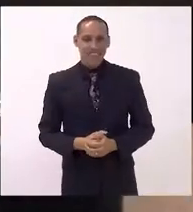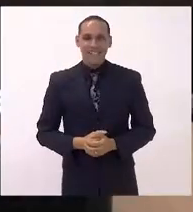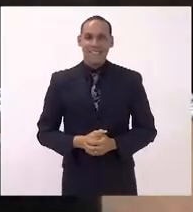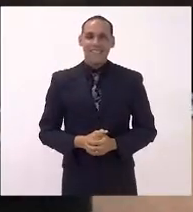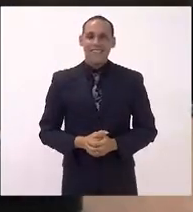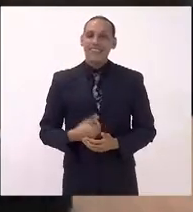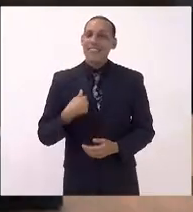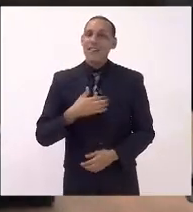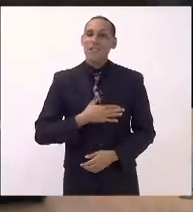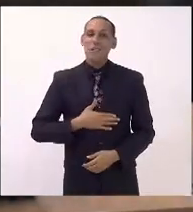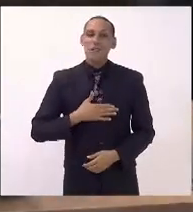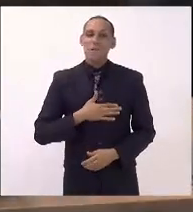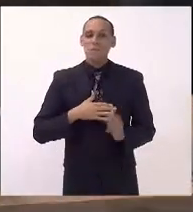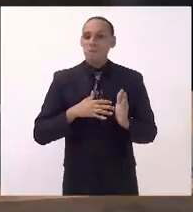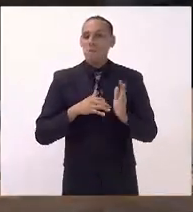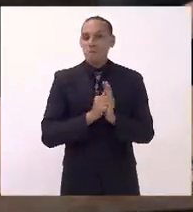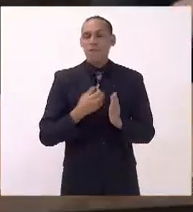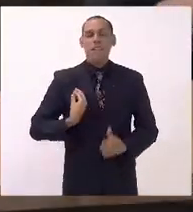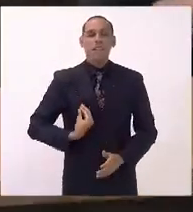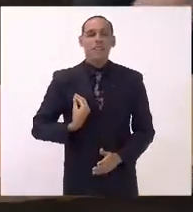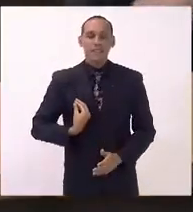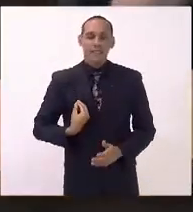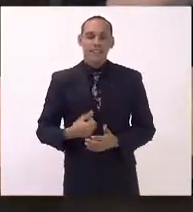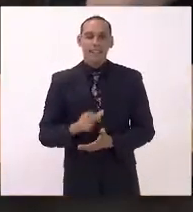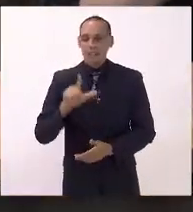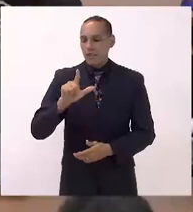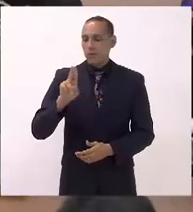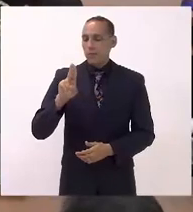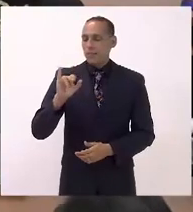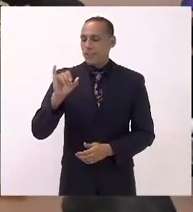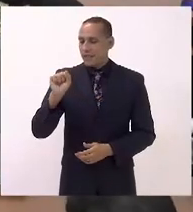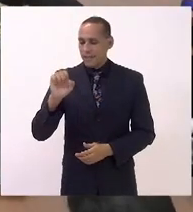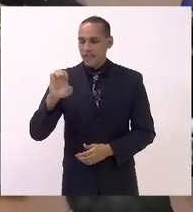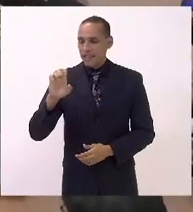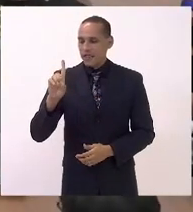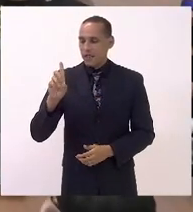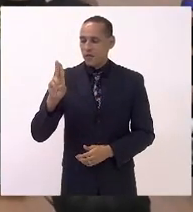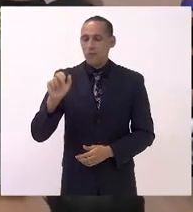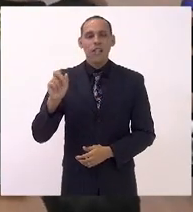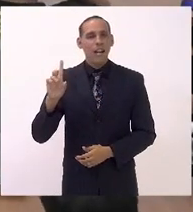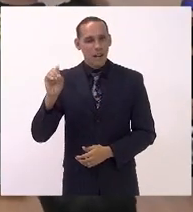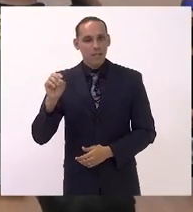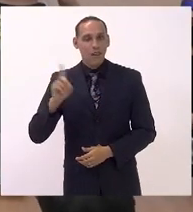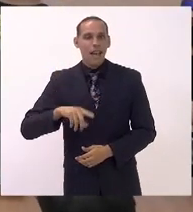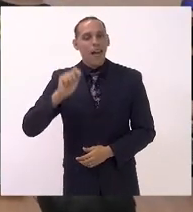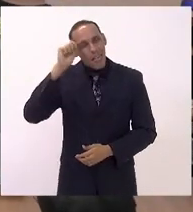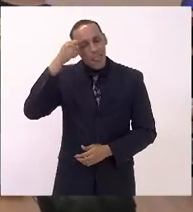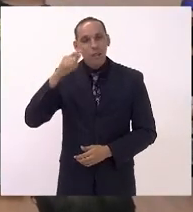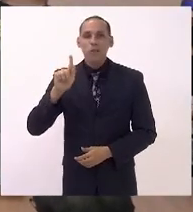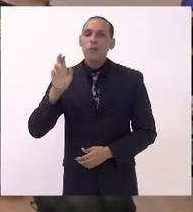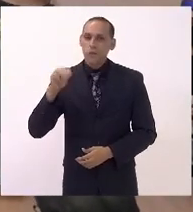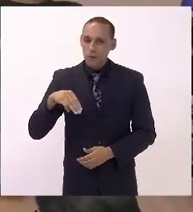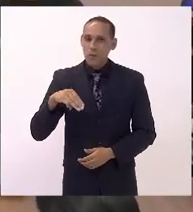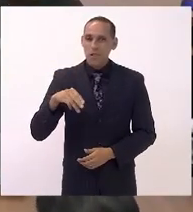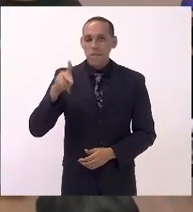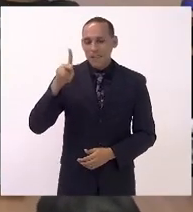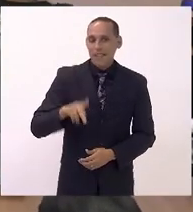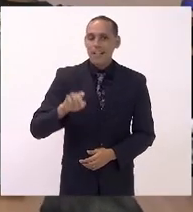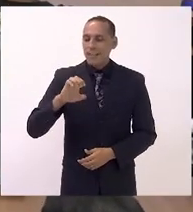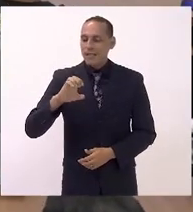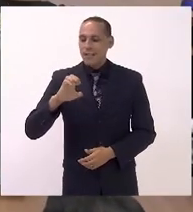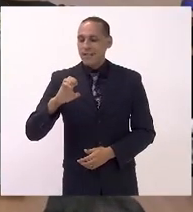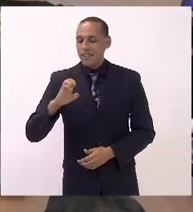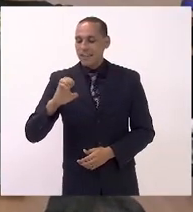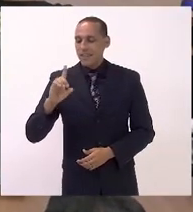Eu gostaria de registrar a presença de Luiz Eduardo, nosso querido Negro Gum, presidente do CEDINE,